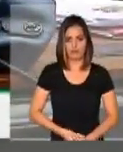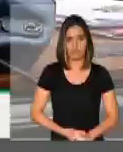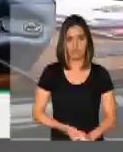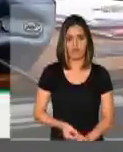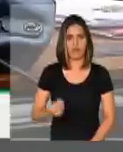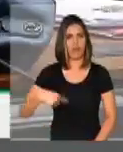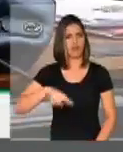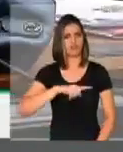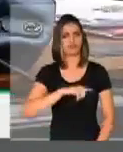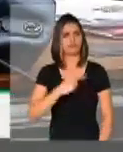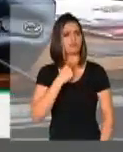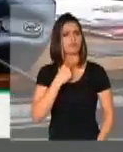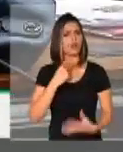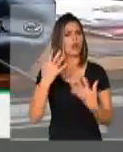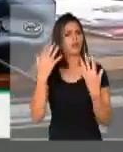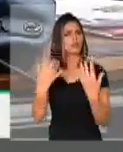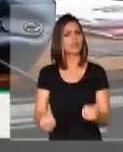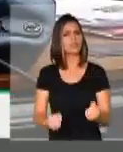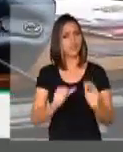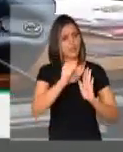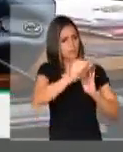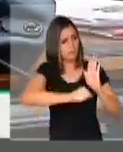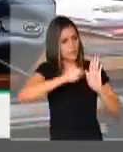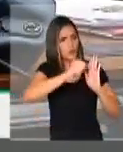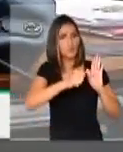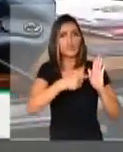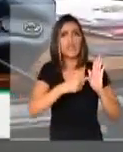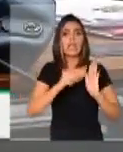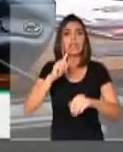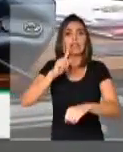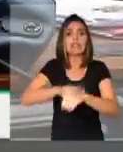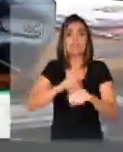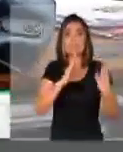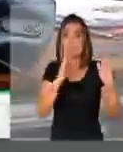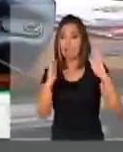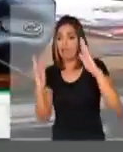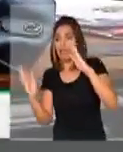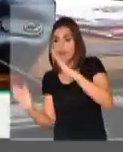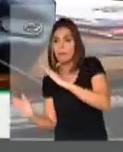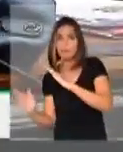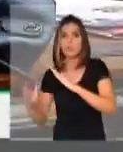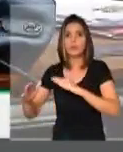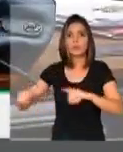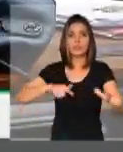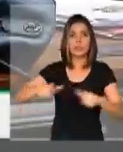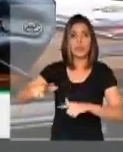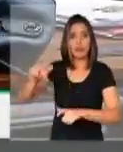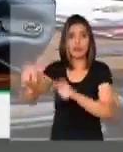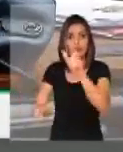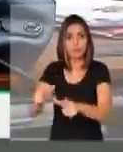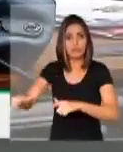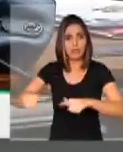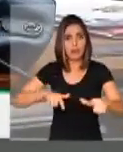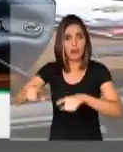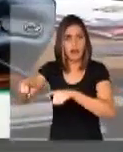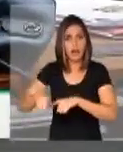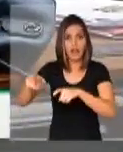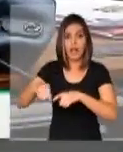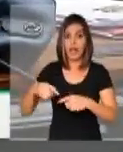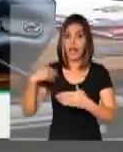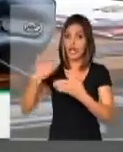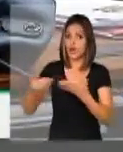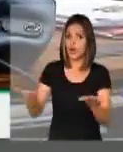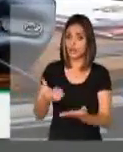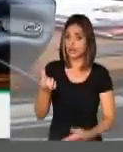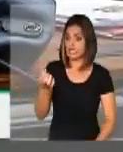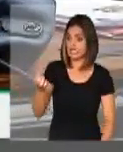nós não podemos admitir alterar o tempo de serviço dos trabalhadores rurais dos atuais 60 anos para